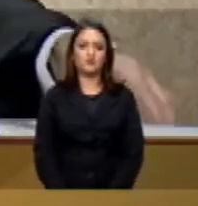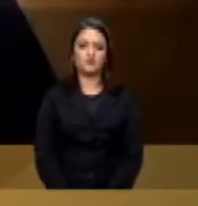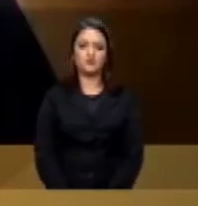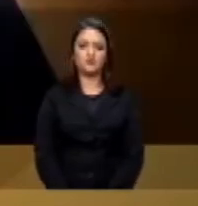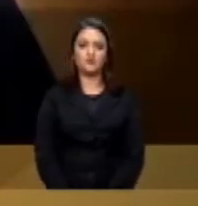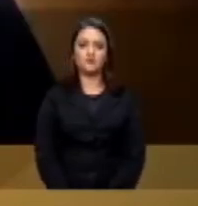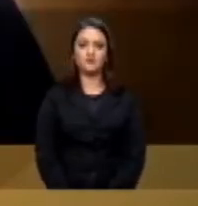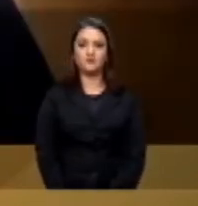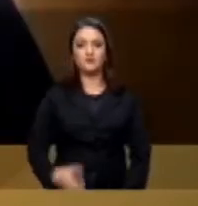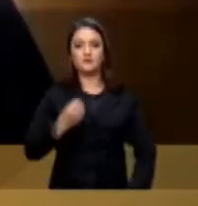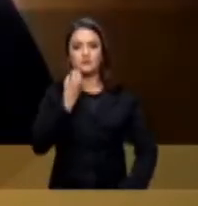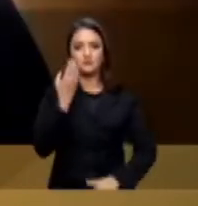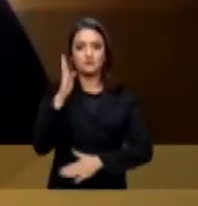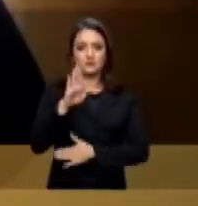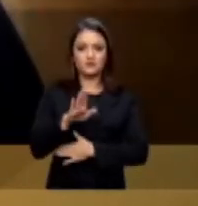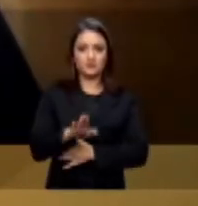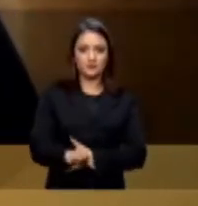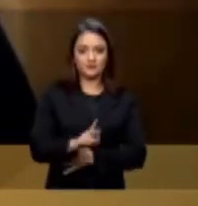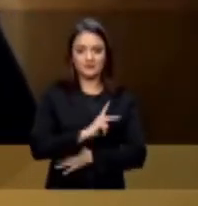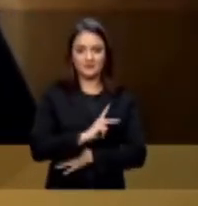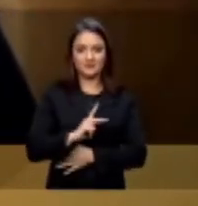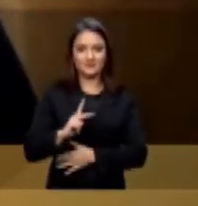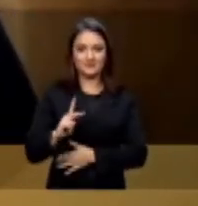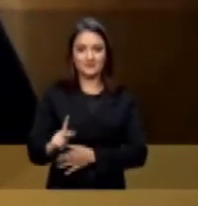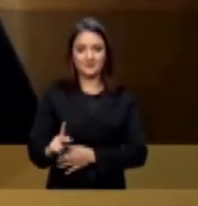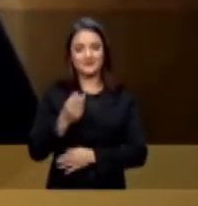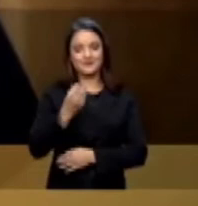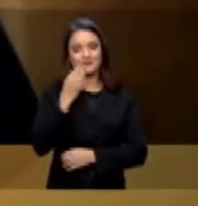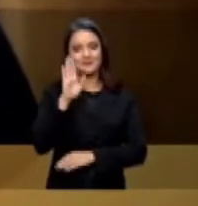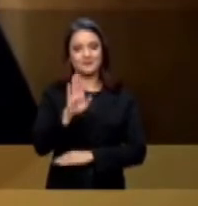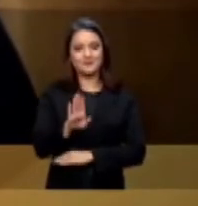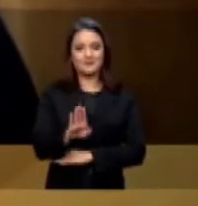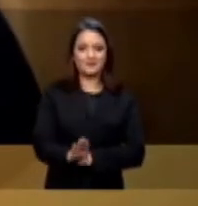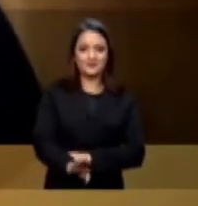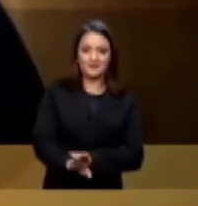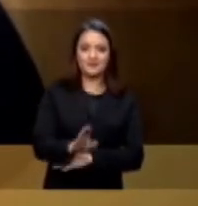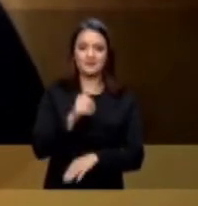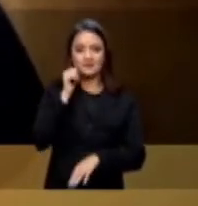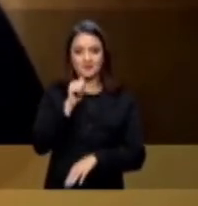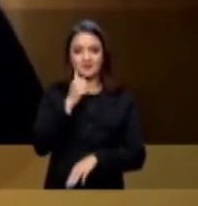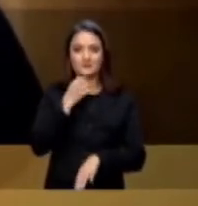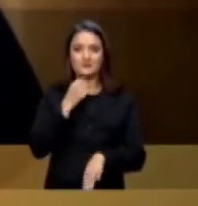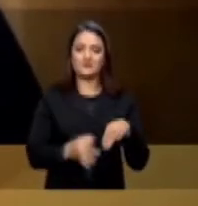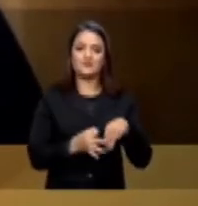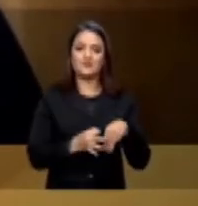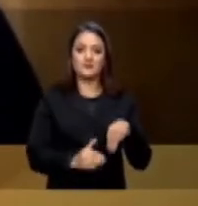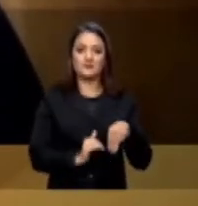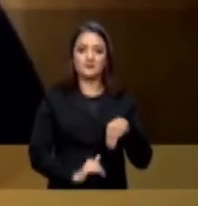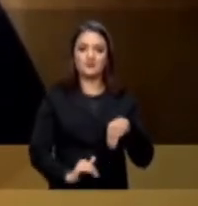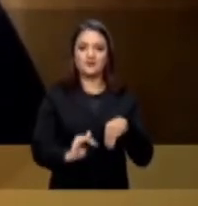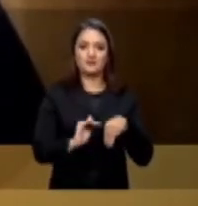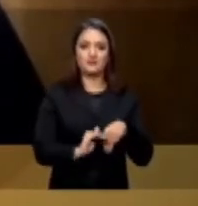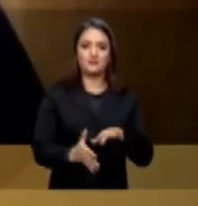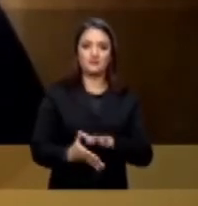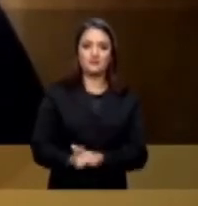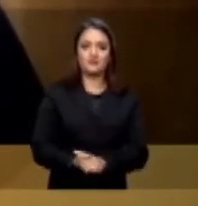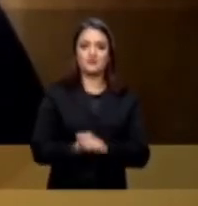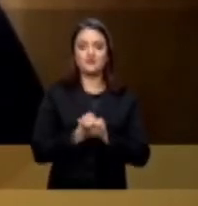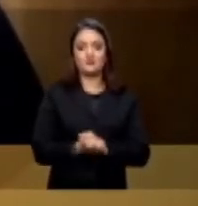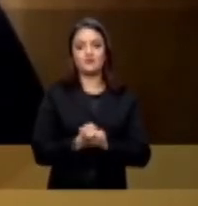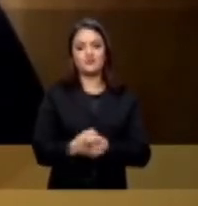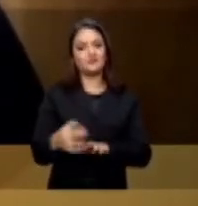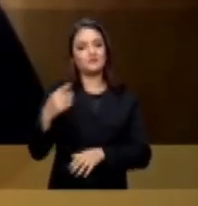Muito boa tarde, senhor presidente. Muito boa tarde, senhoras ministras, senhores ministros. Meus cumprimentos, doutor